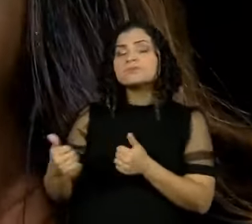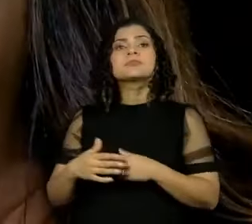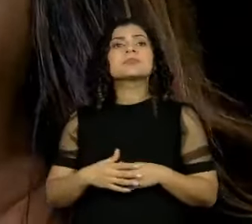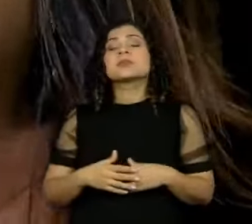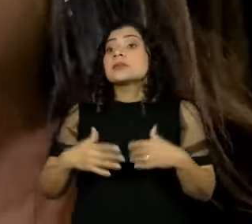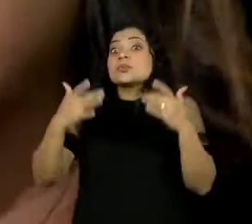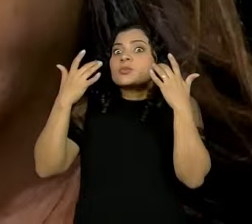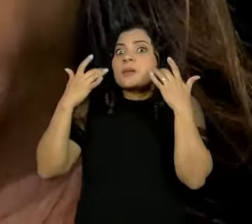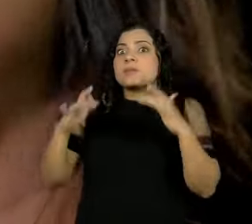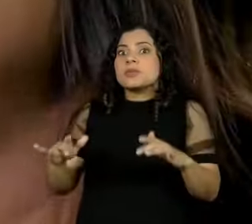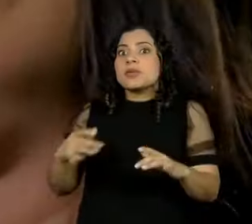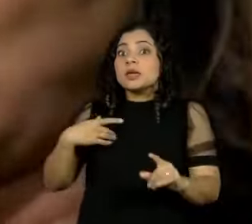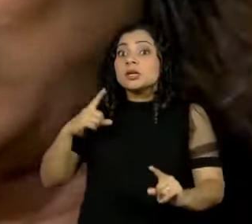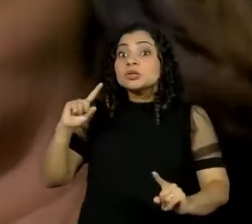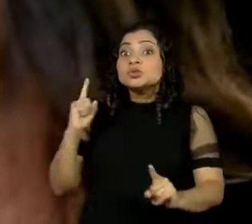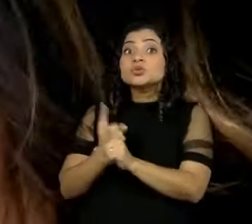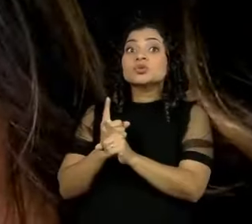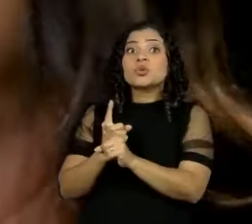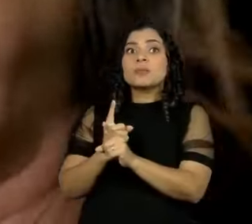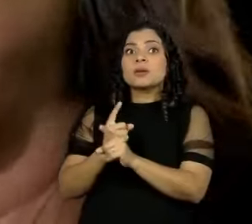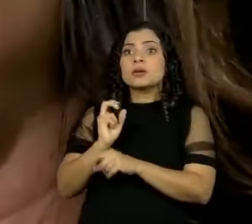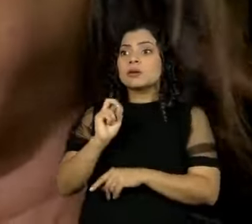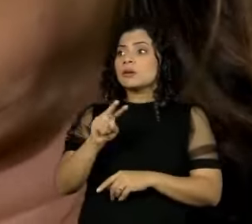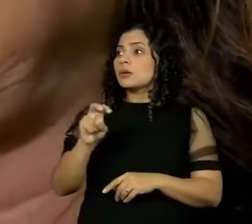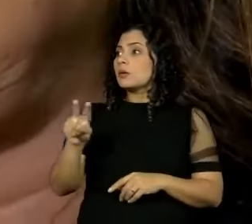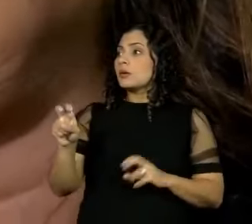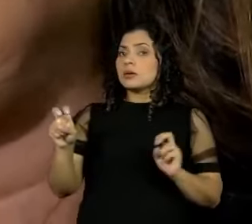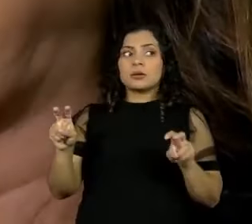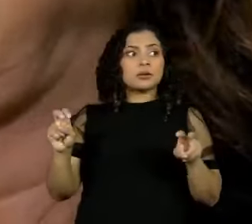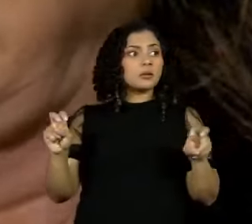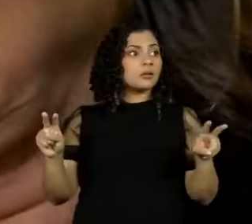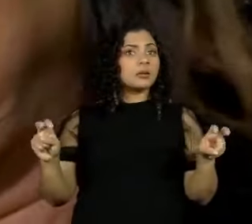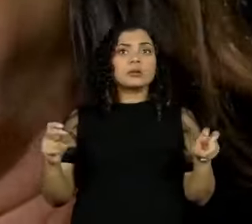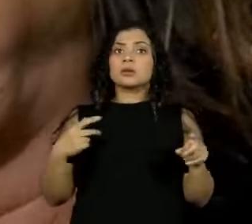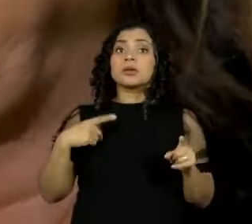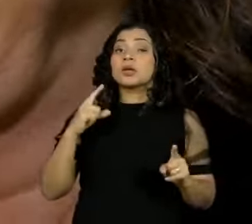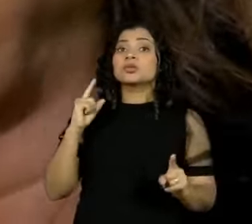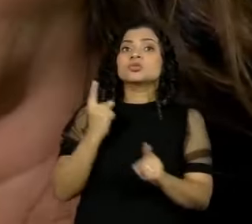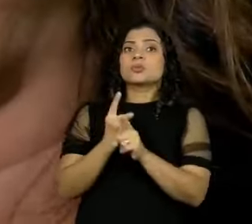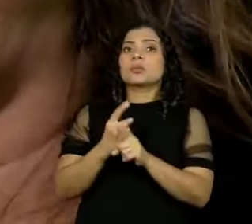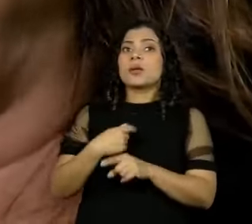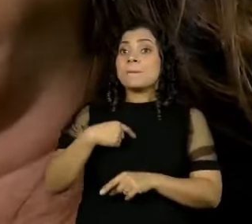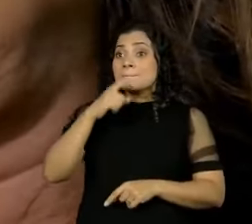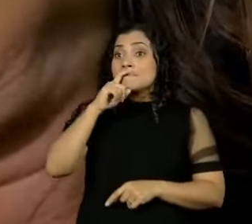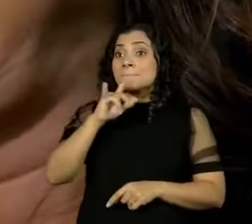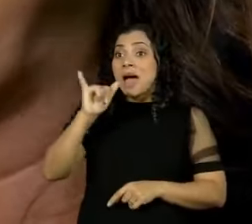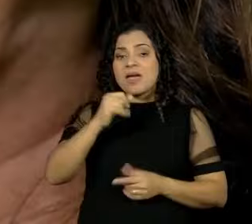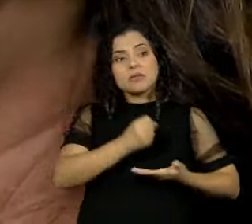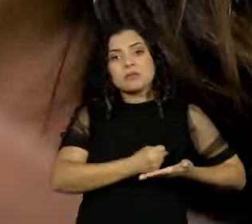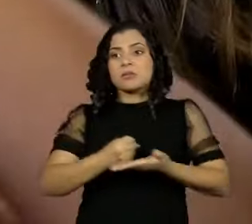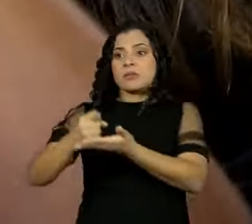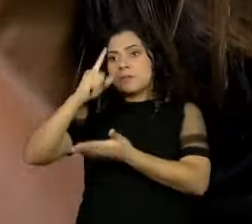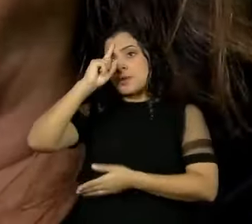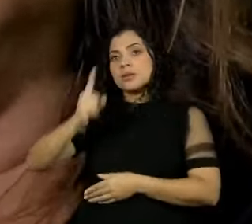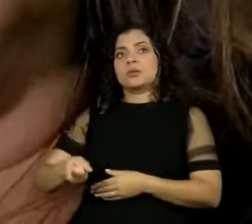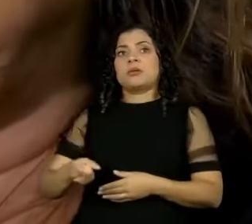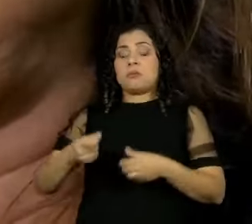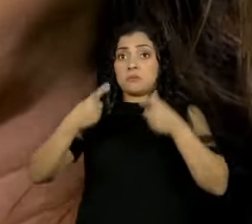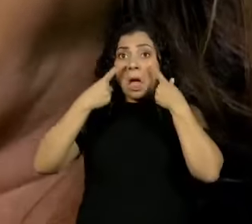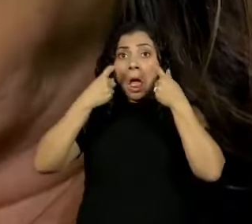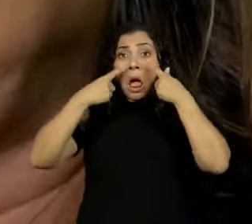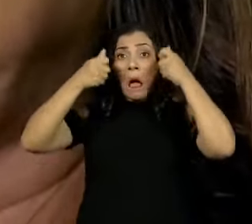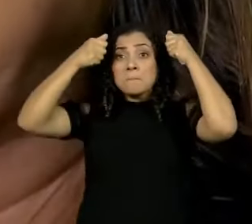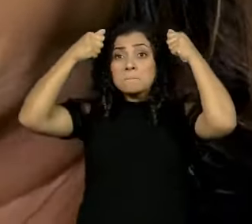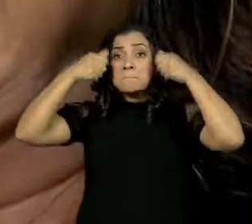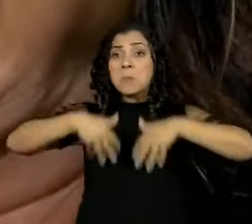podia imaginar que ele ia descobrir junto com todo mundo em frente às câmeras O que foi o pai que colocou a mãe lá e ele desaba